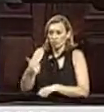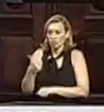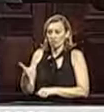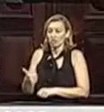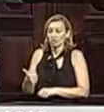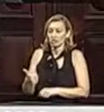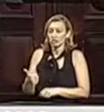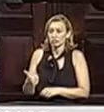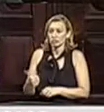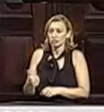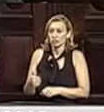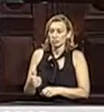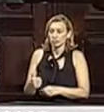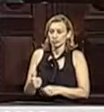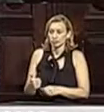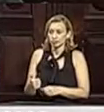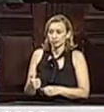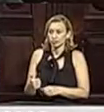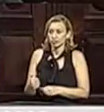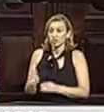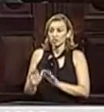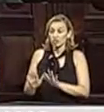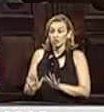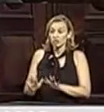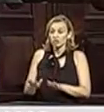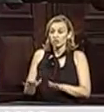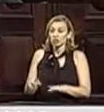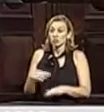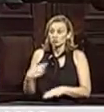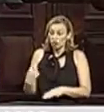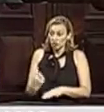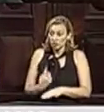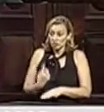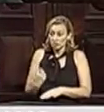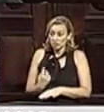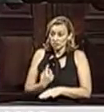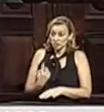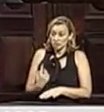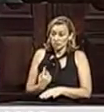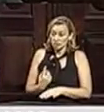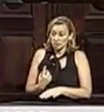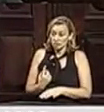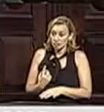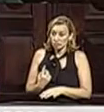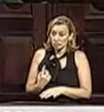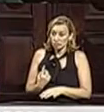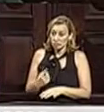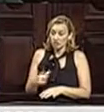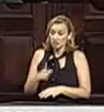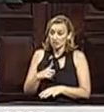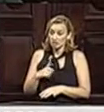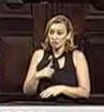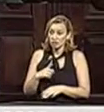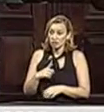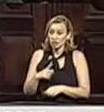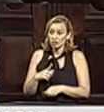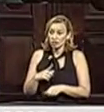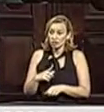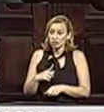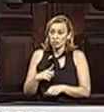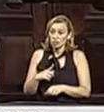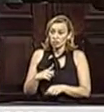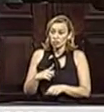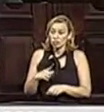FIS, social. Então nós vamos perder royalties a médio e longo prazo no regime de partilha. Então